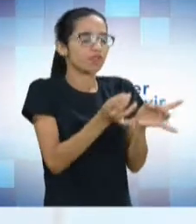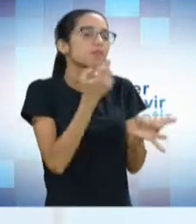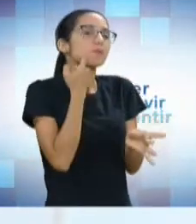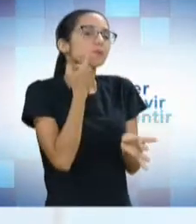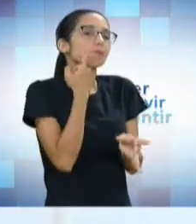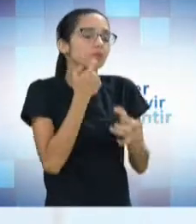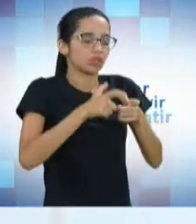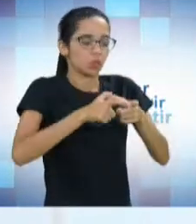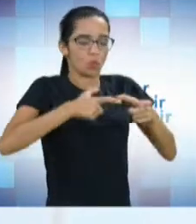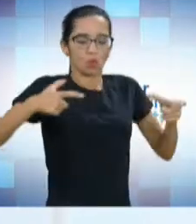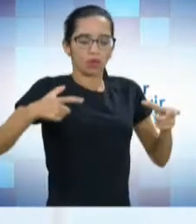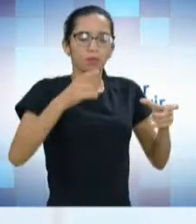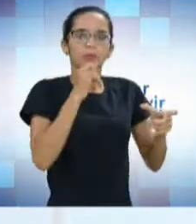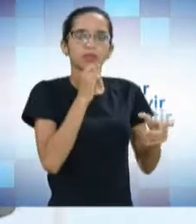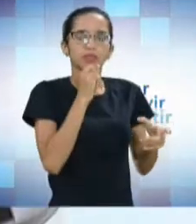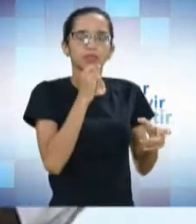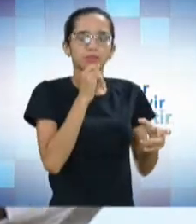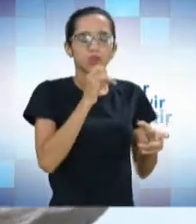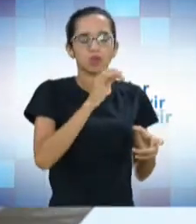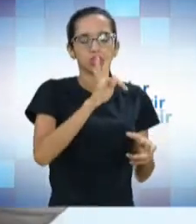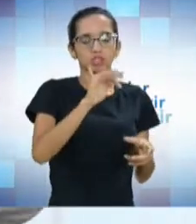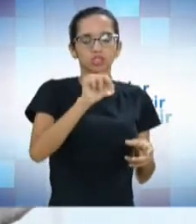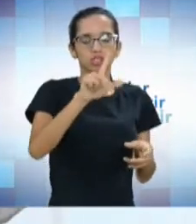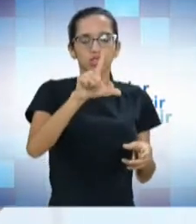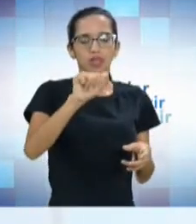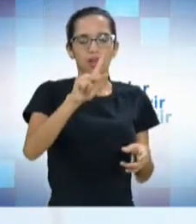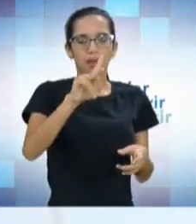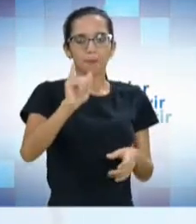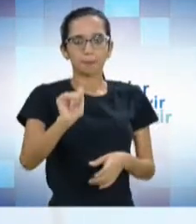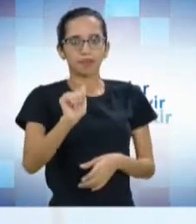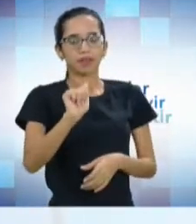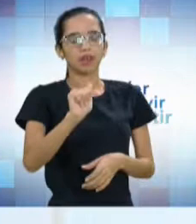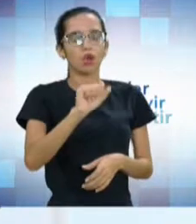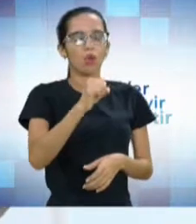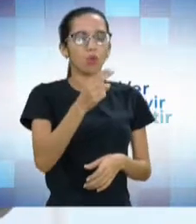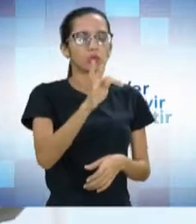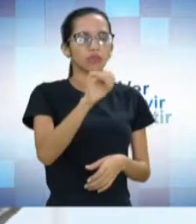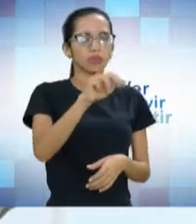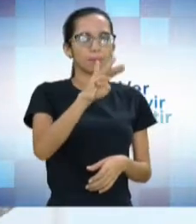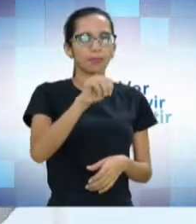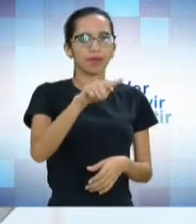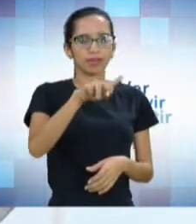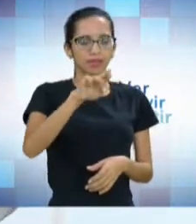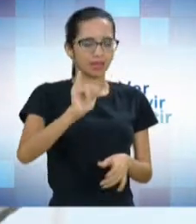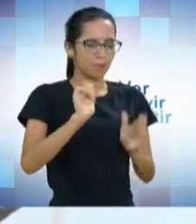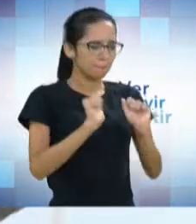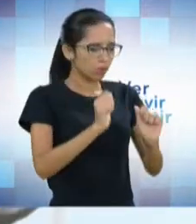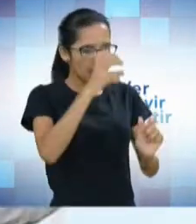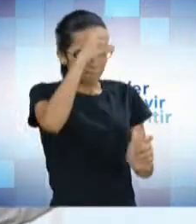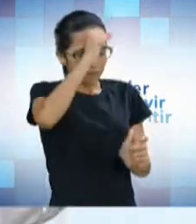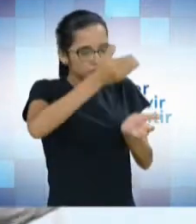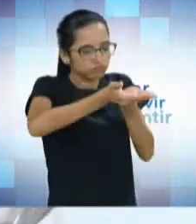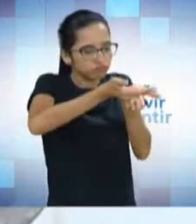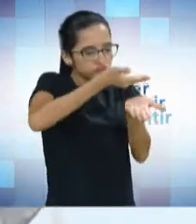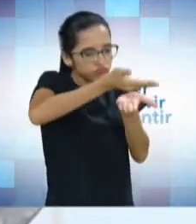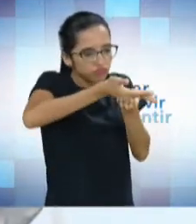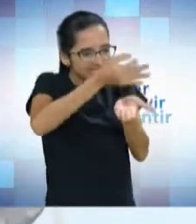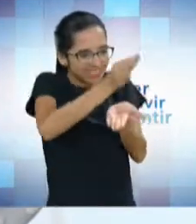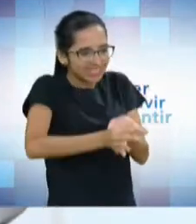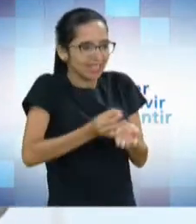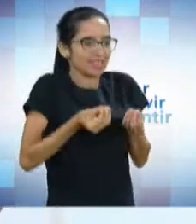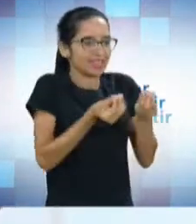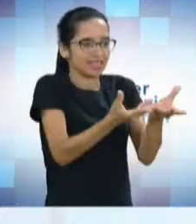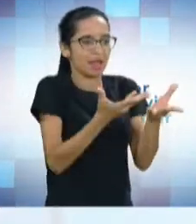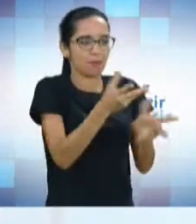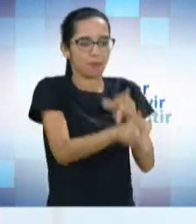do peixe da tilápia do tambaqui e eles possam oferecer à população algo diferenciado e com isso têm mais lucratividade